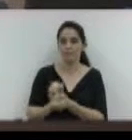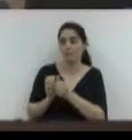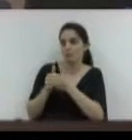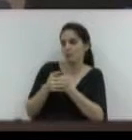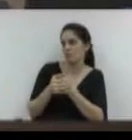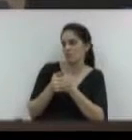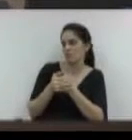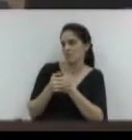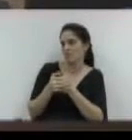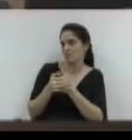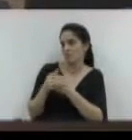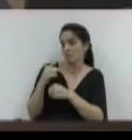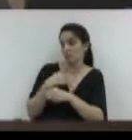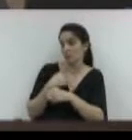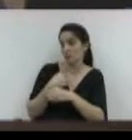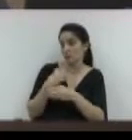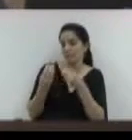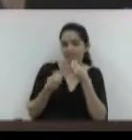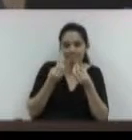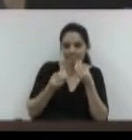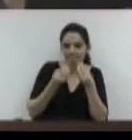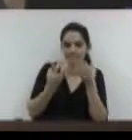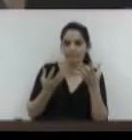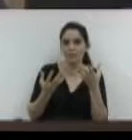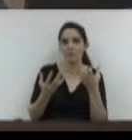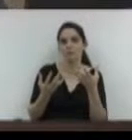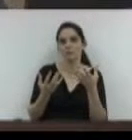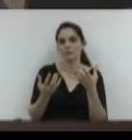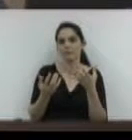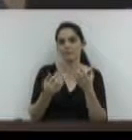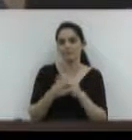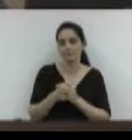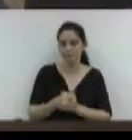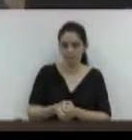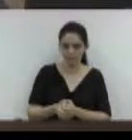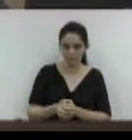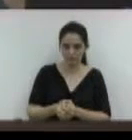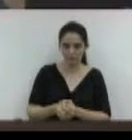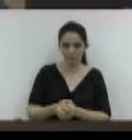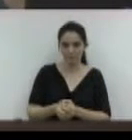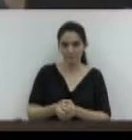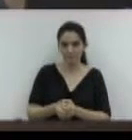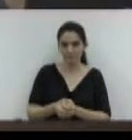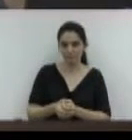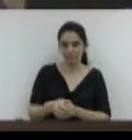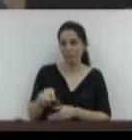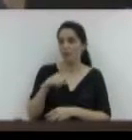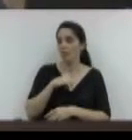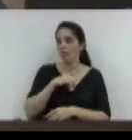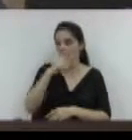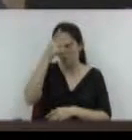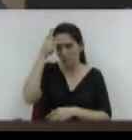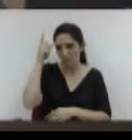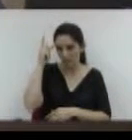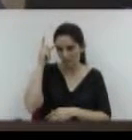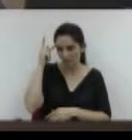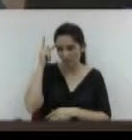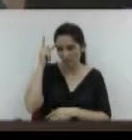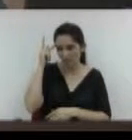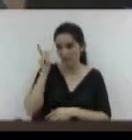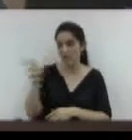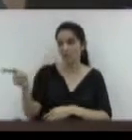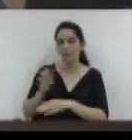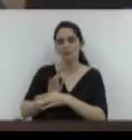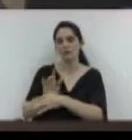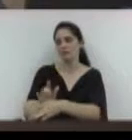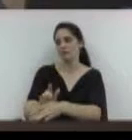questão de parecer. Alguns são beneficiados, e eu estou achando uma injustiça.